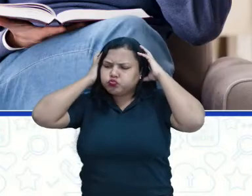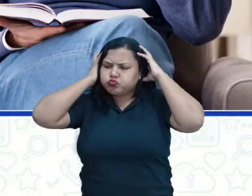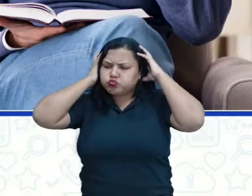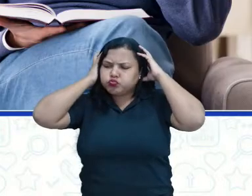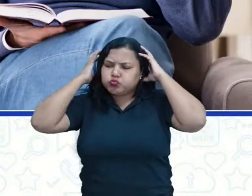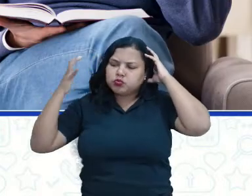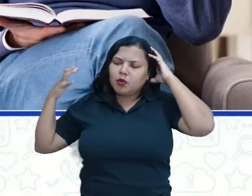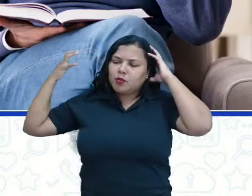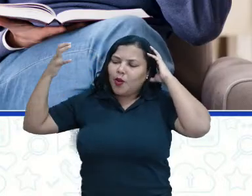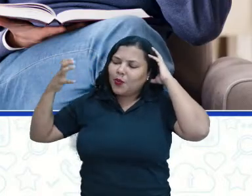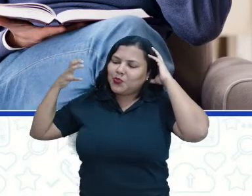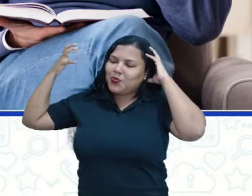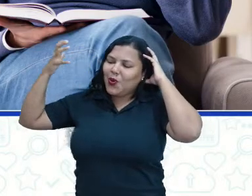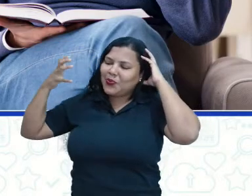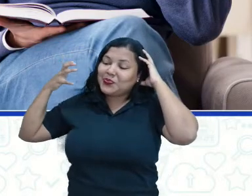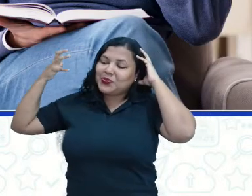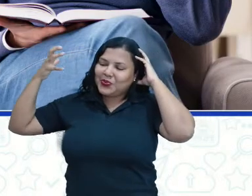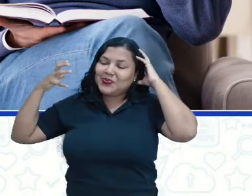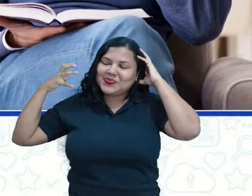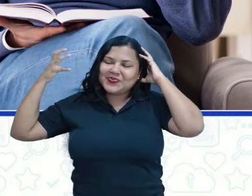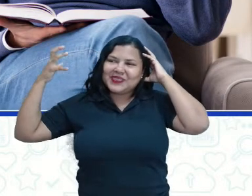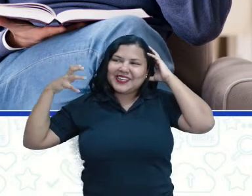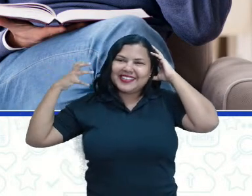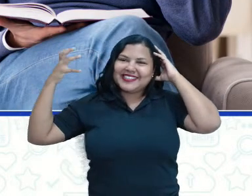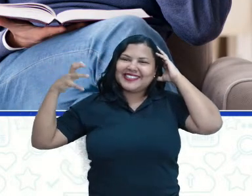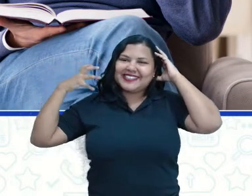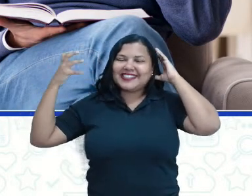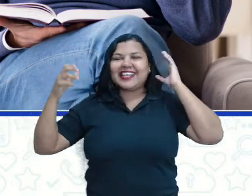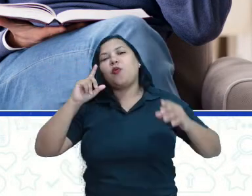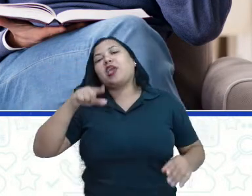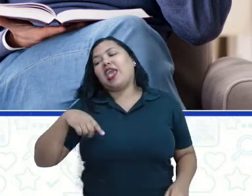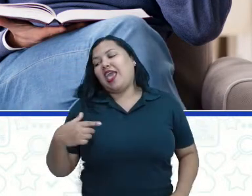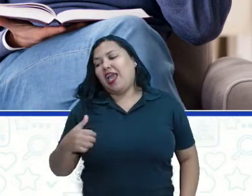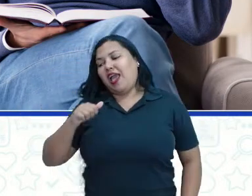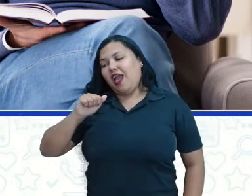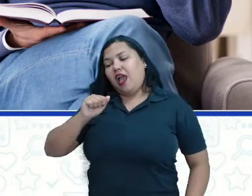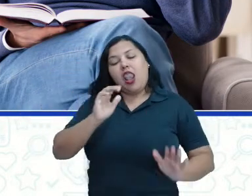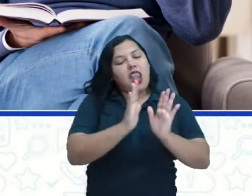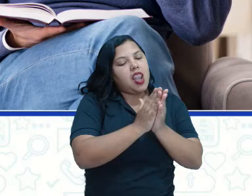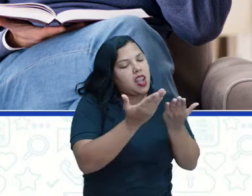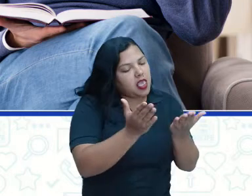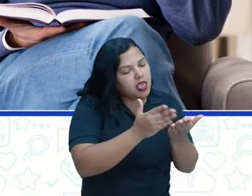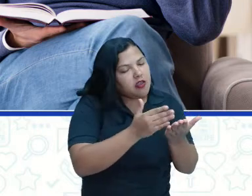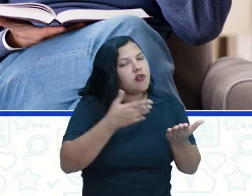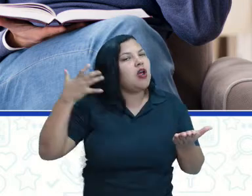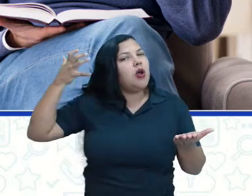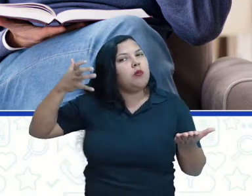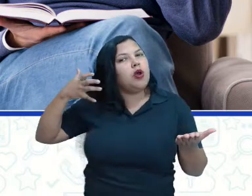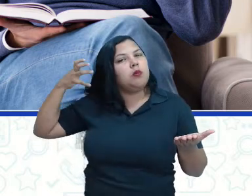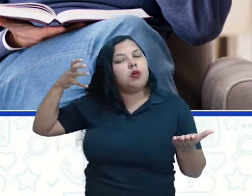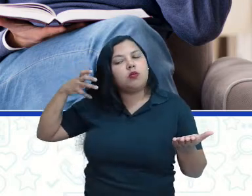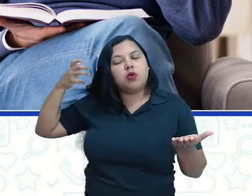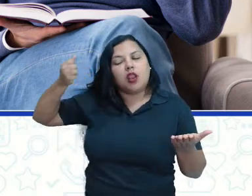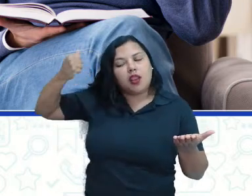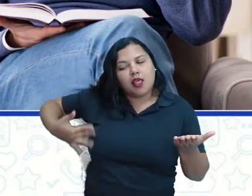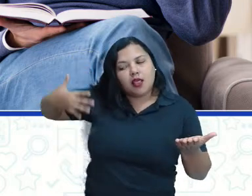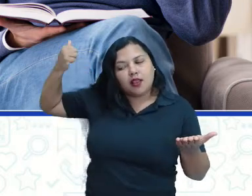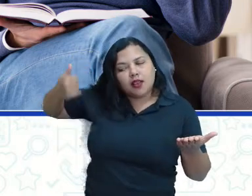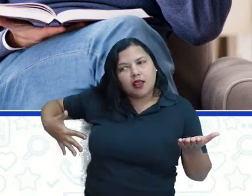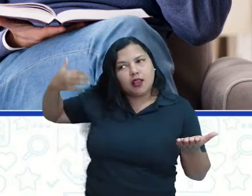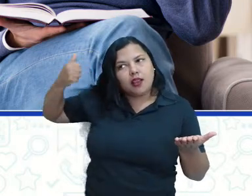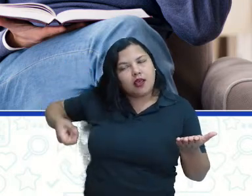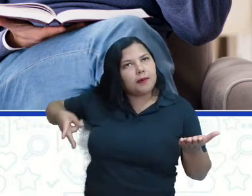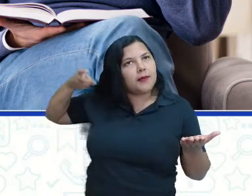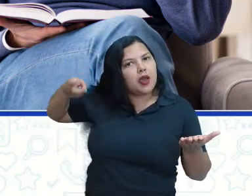o quê? O tal do audiobook, né? Ou seja, o livro com a descrição em áudio,